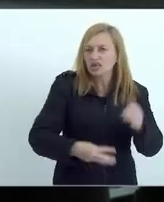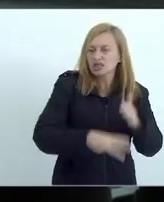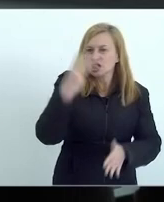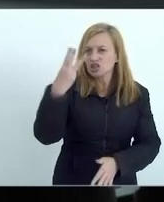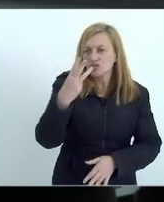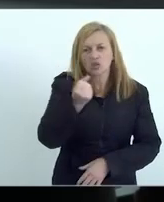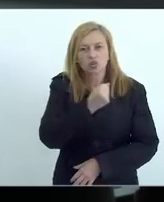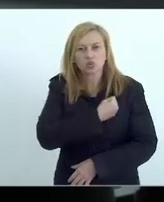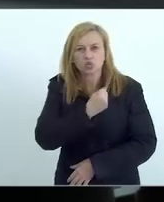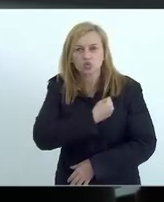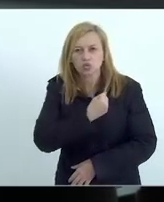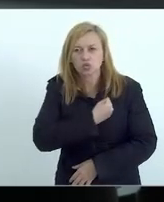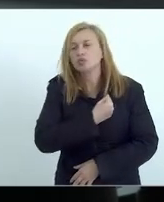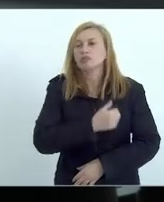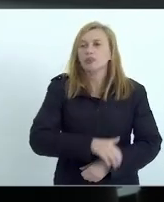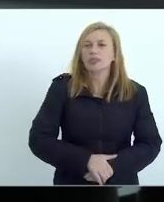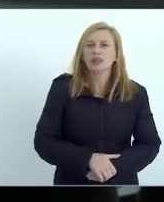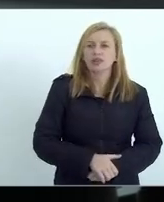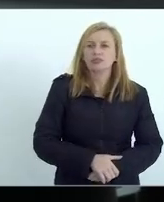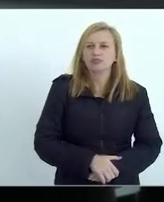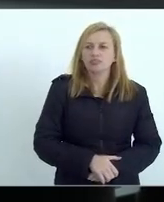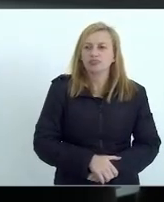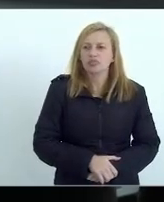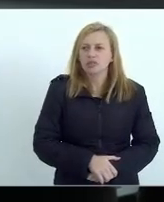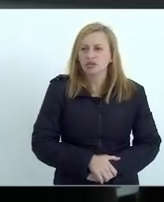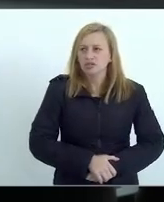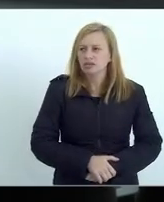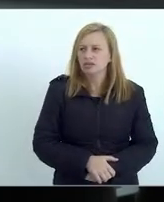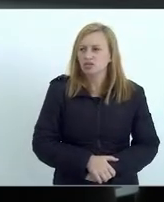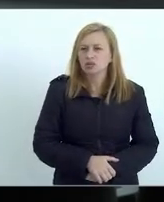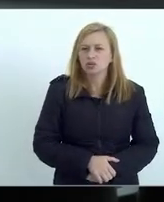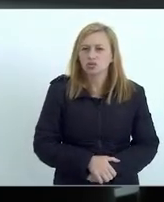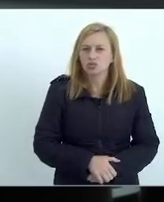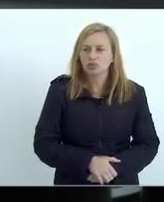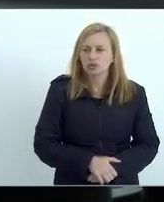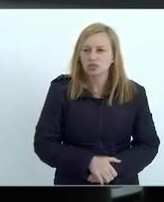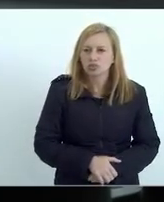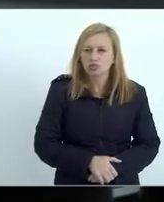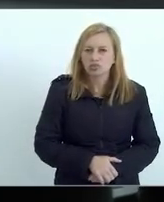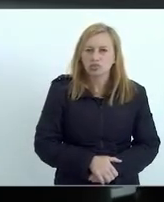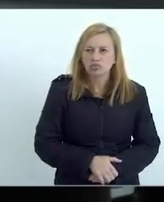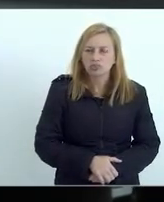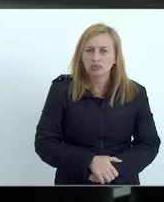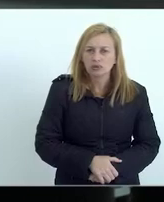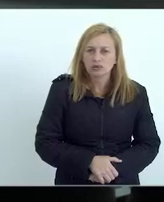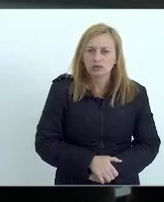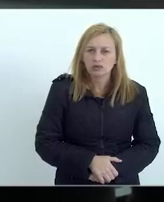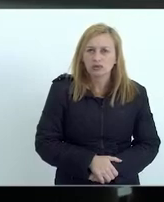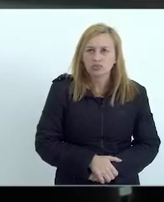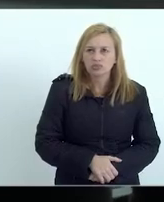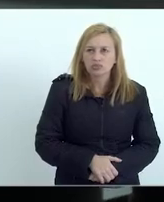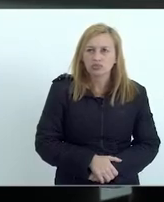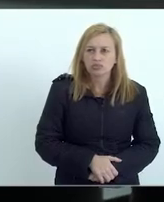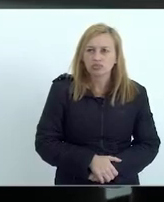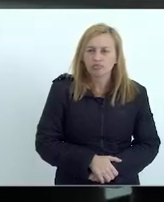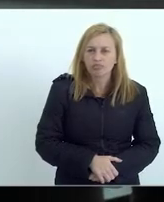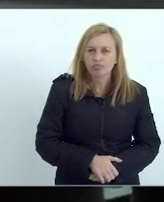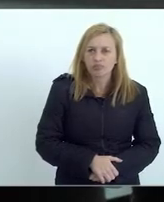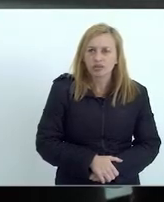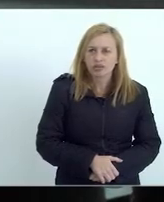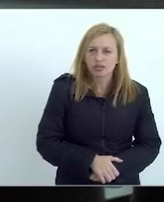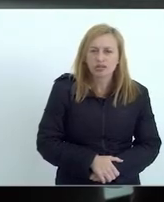três vezes o número né de repente a pessoa pode imaginar eu treinei eu me esforcei Mas isso é justo